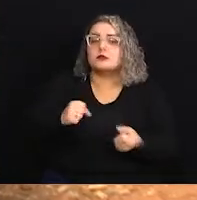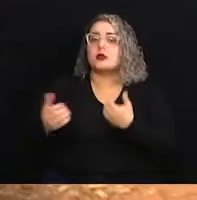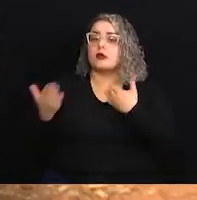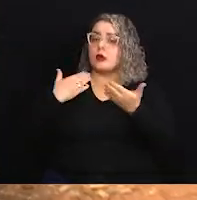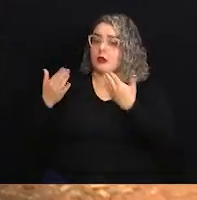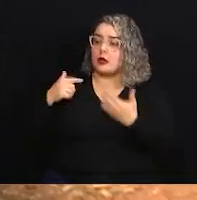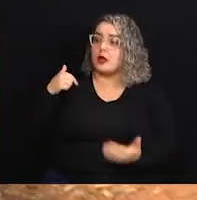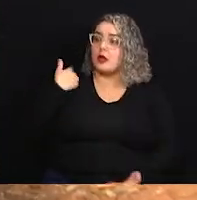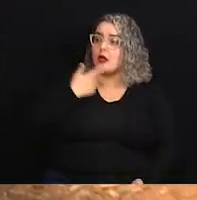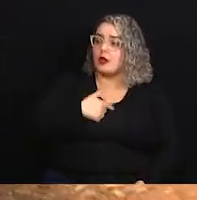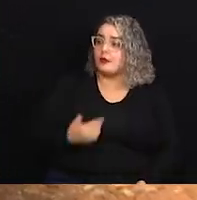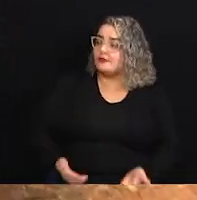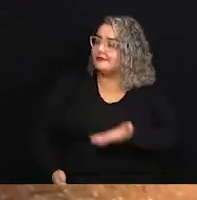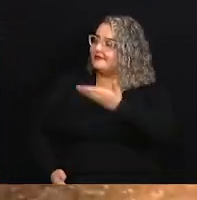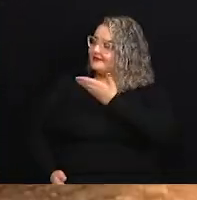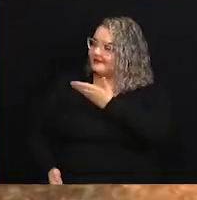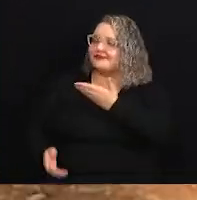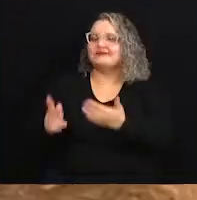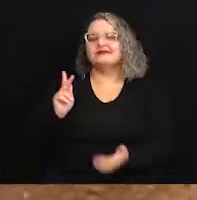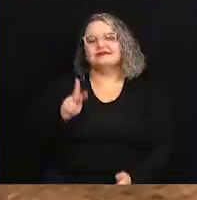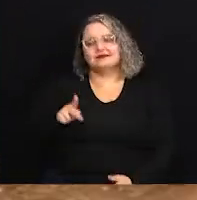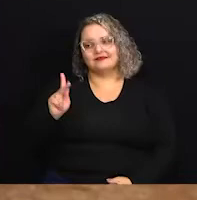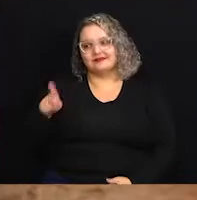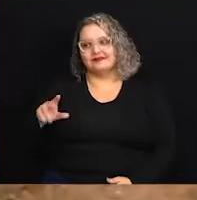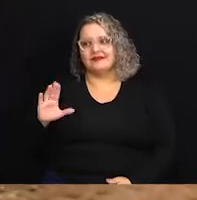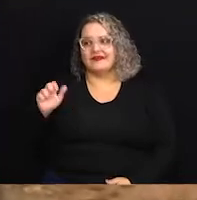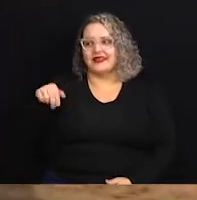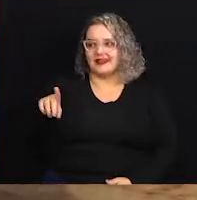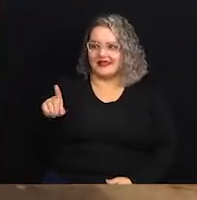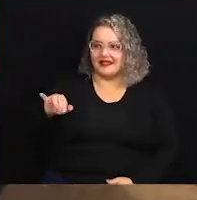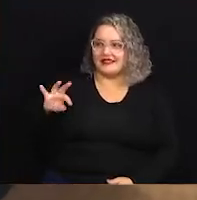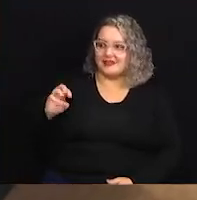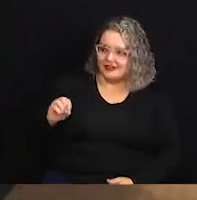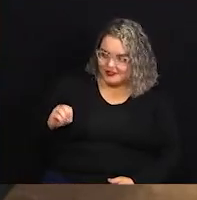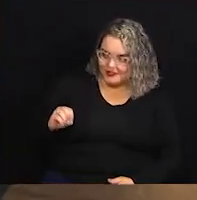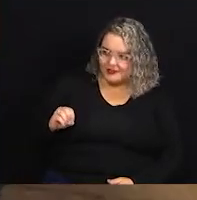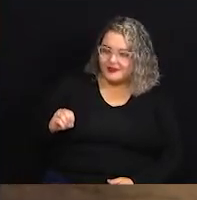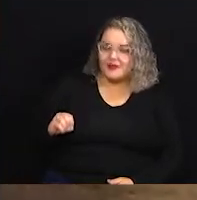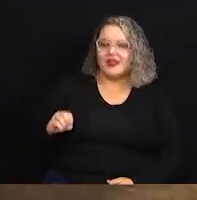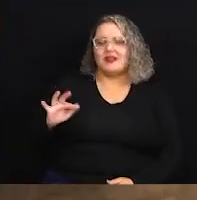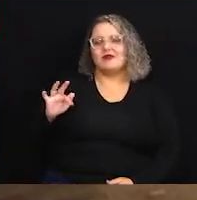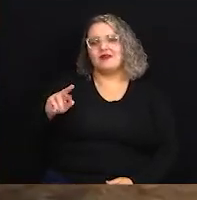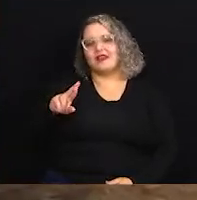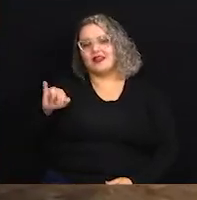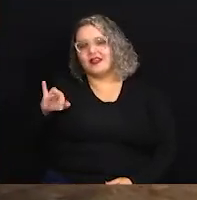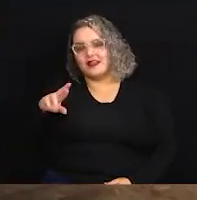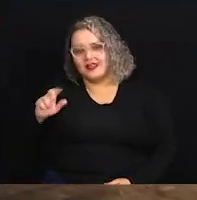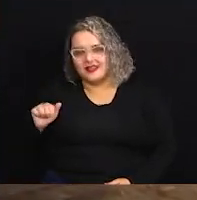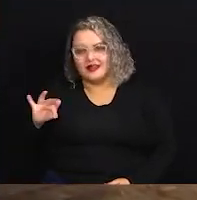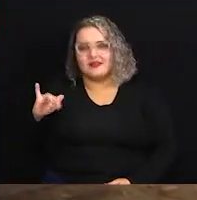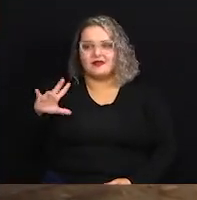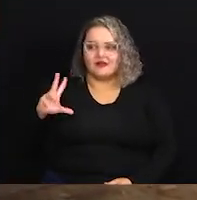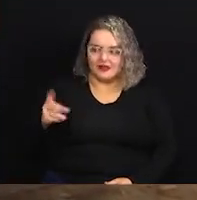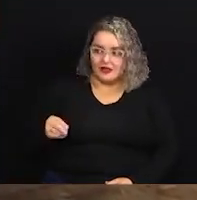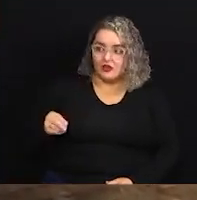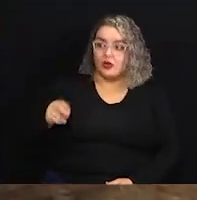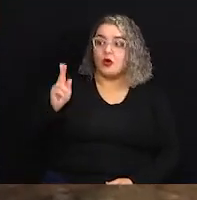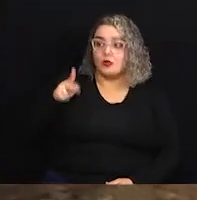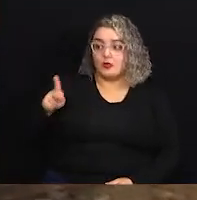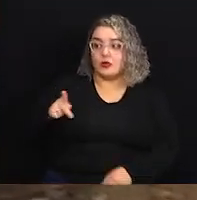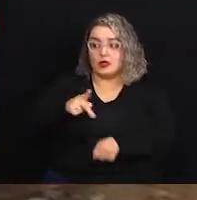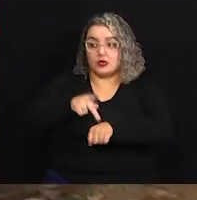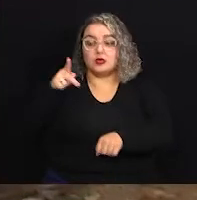com a gente é o professor Cândido Ferreira da Silva Filho, ele que é professor de pós-graduação